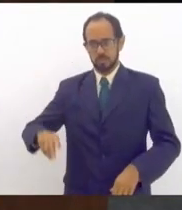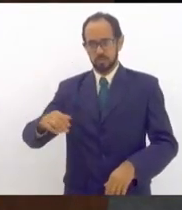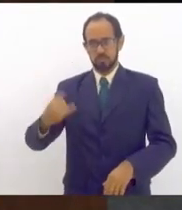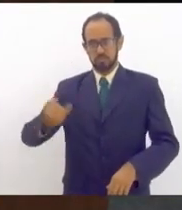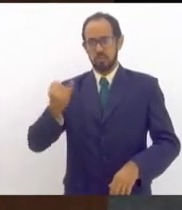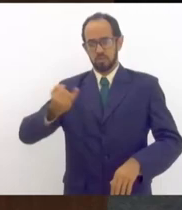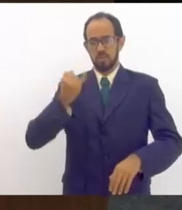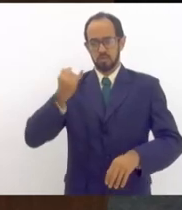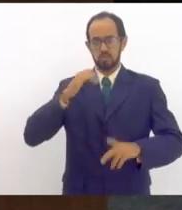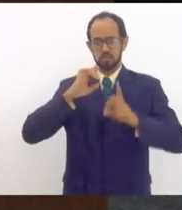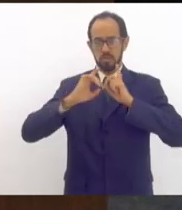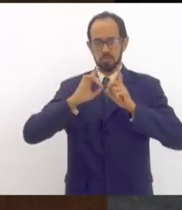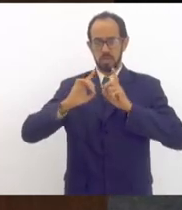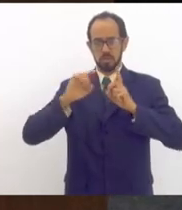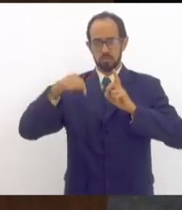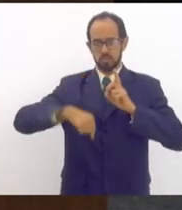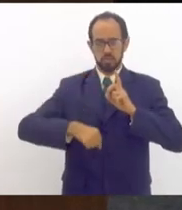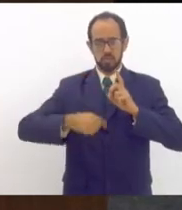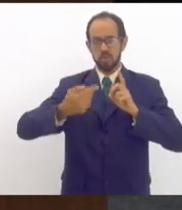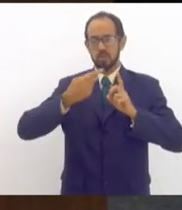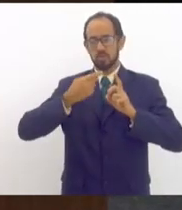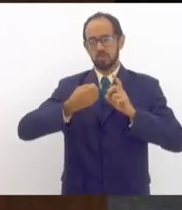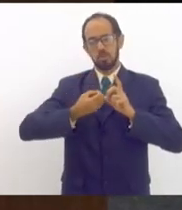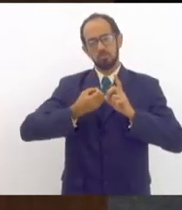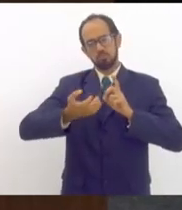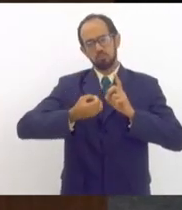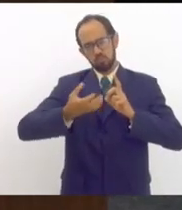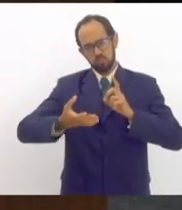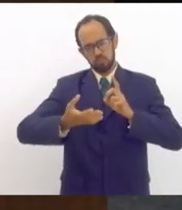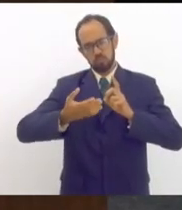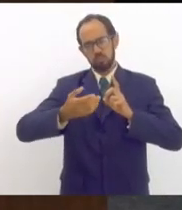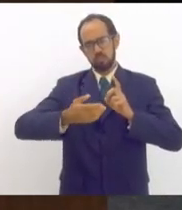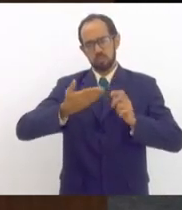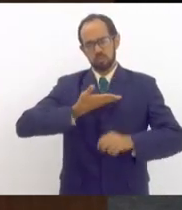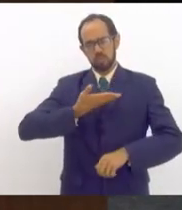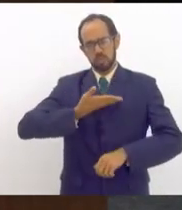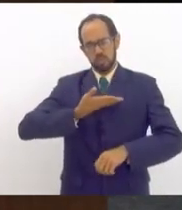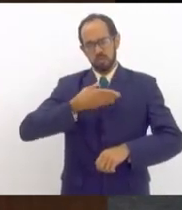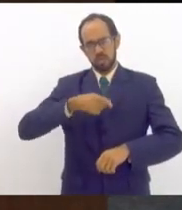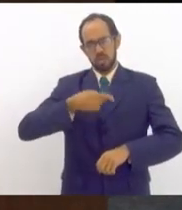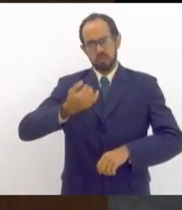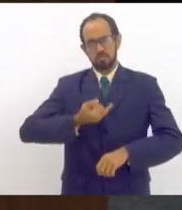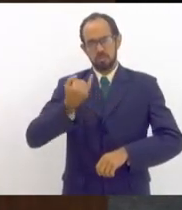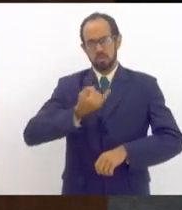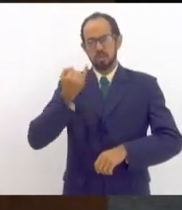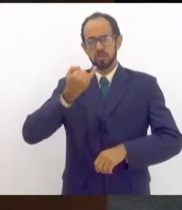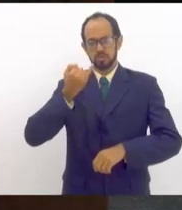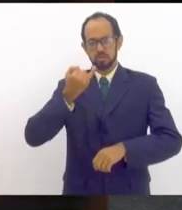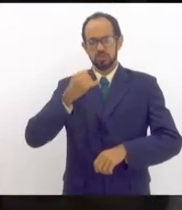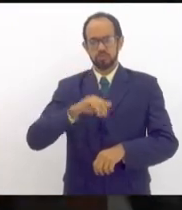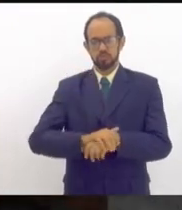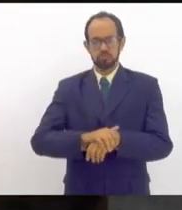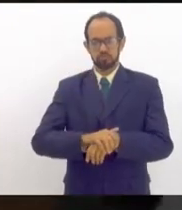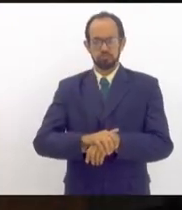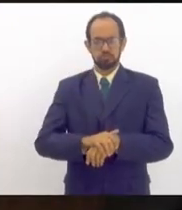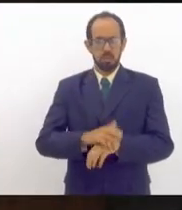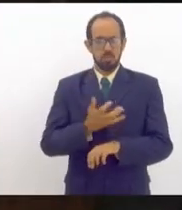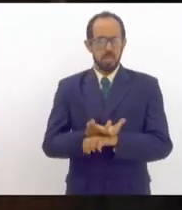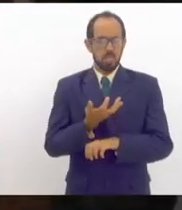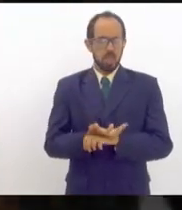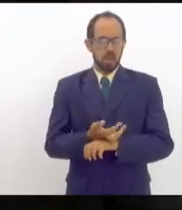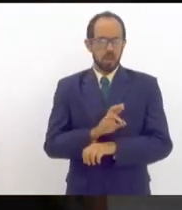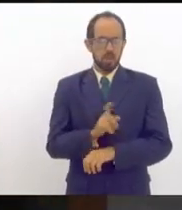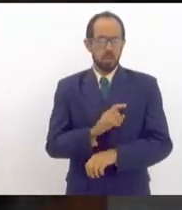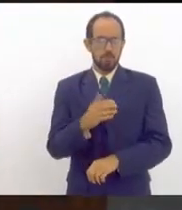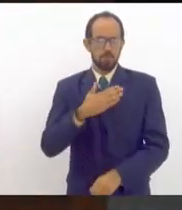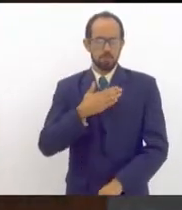que o debate aqui trazido pelos colegas É sim pertinente é a matéria não é nem de